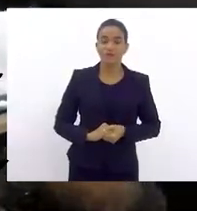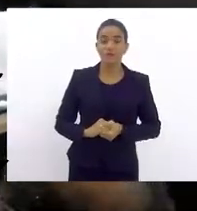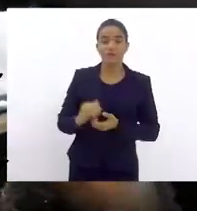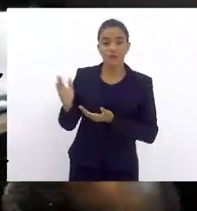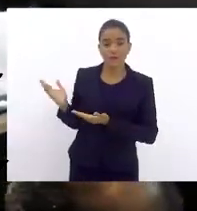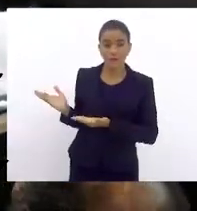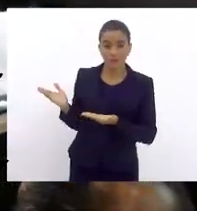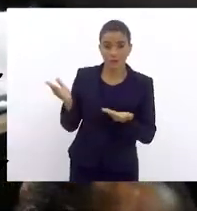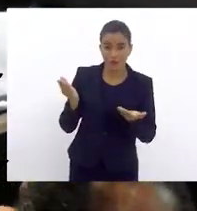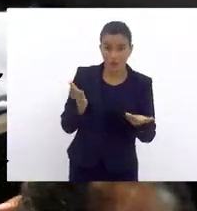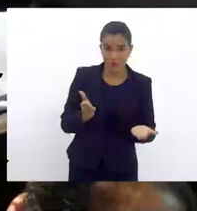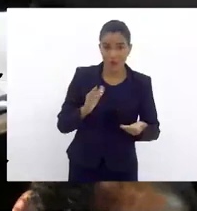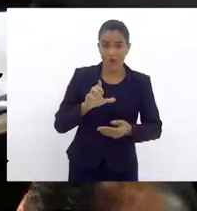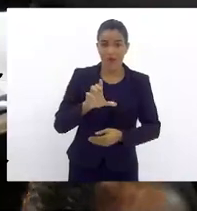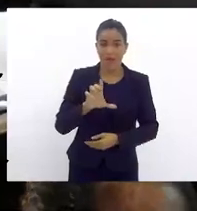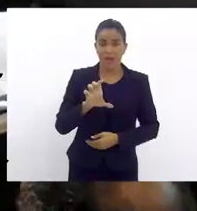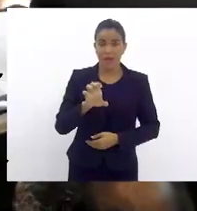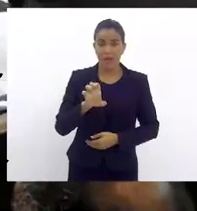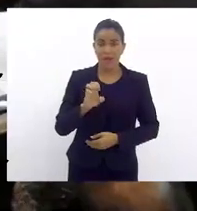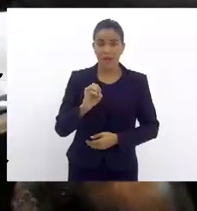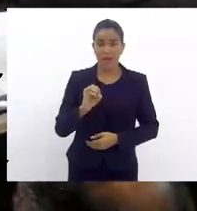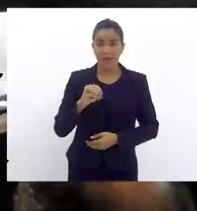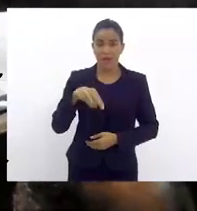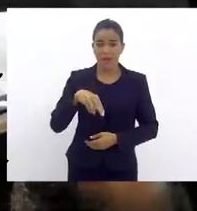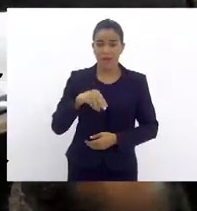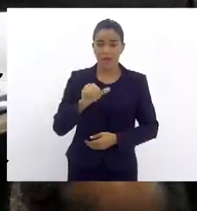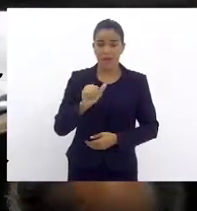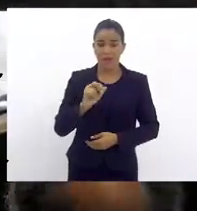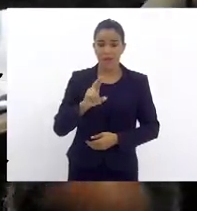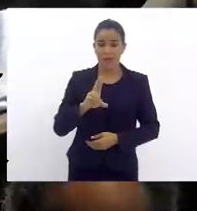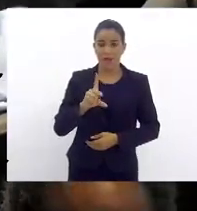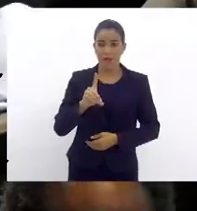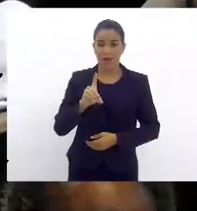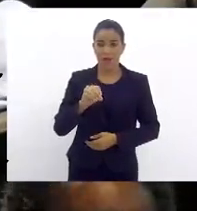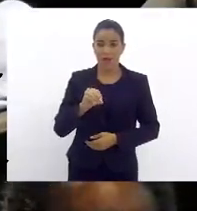chamar aqui o Leonardo e orio